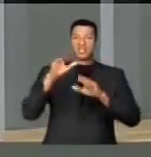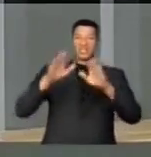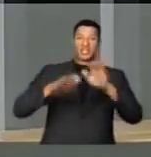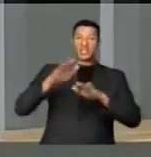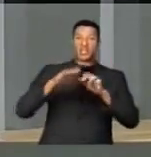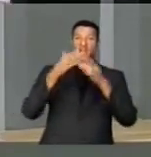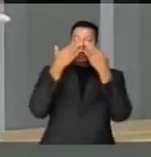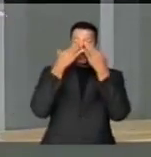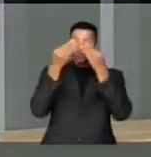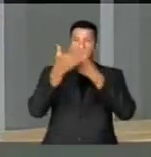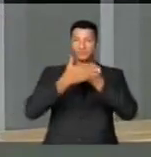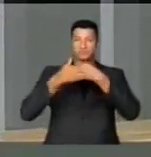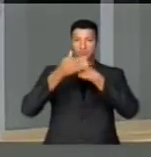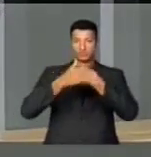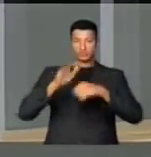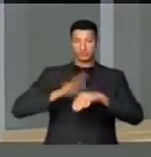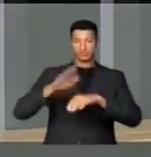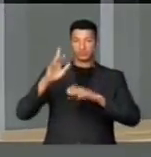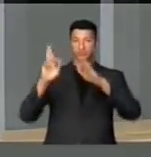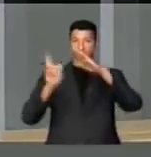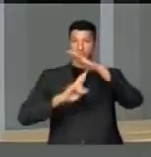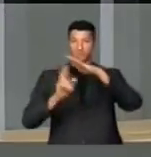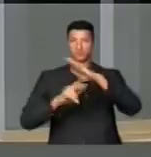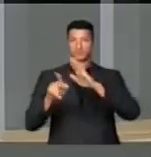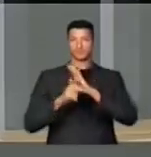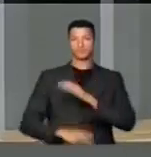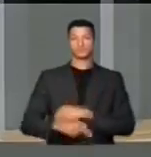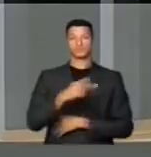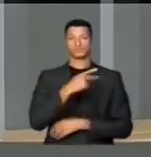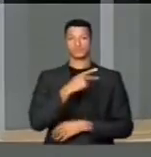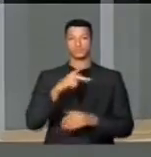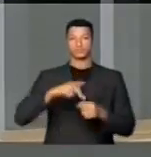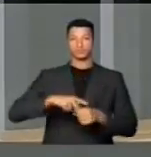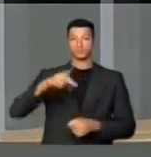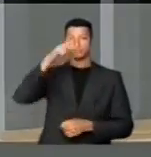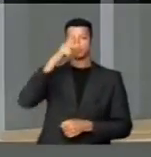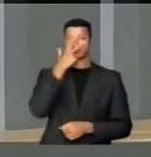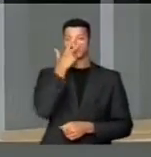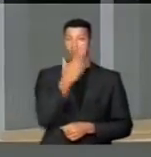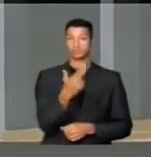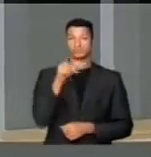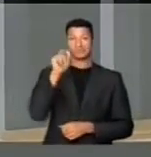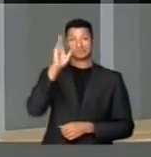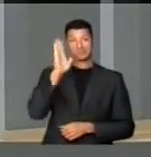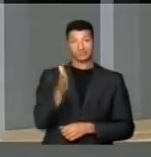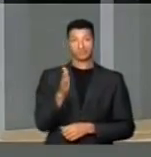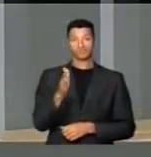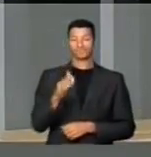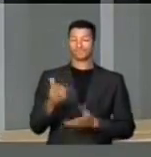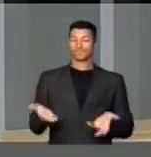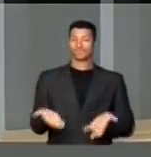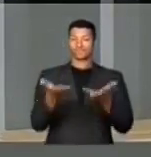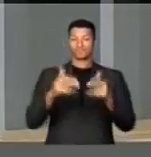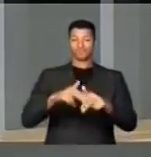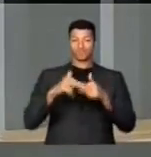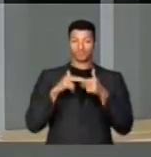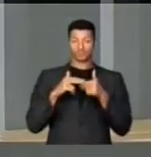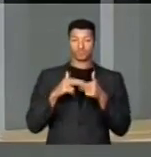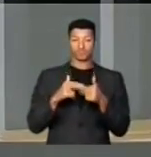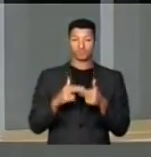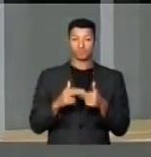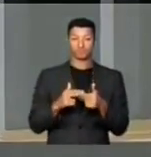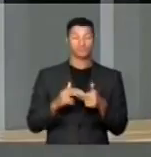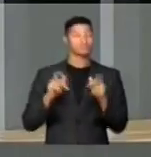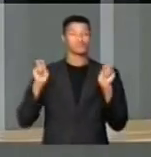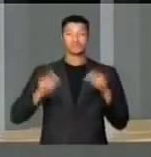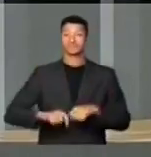um alento maior à recuperação da Petrobras. Isso me parece que seja um dos motivos, ou seja, não